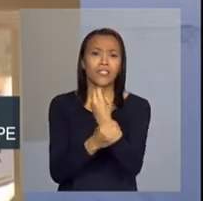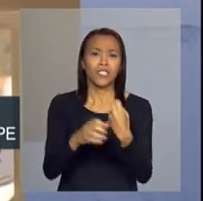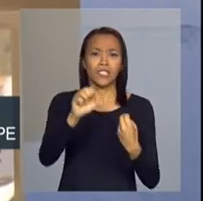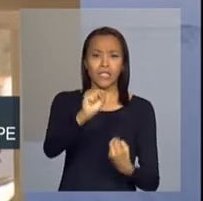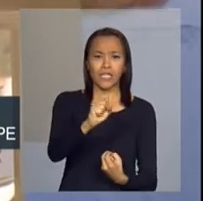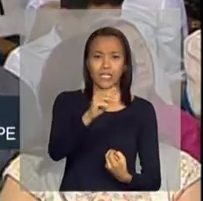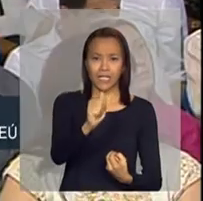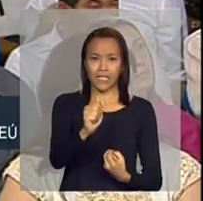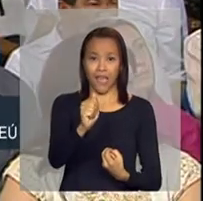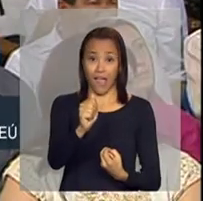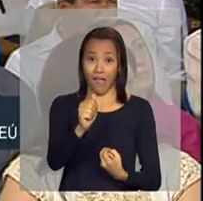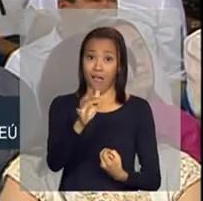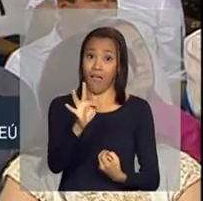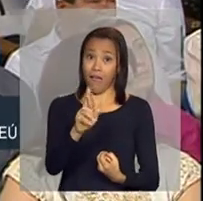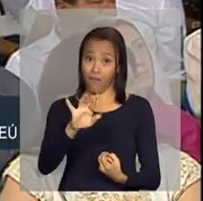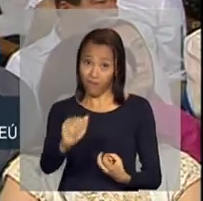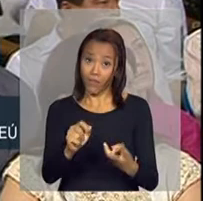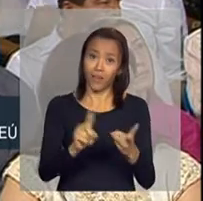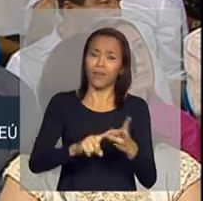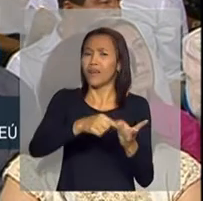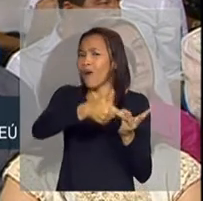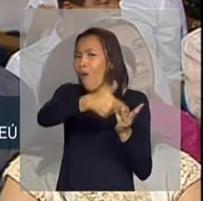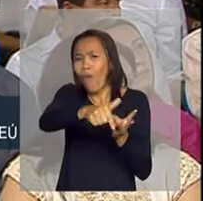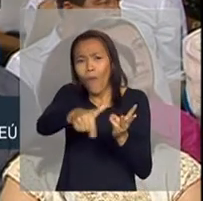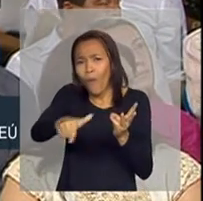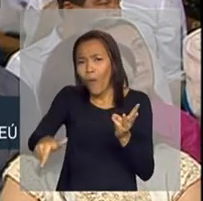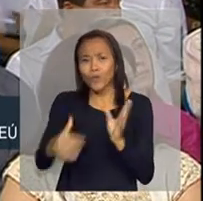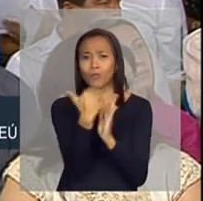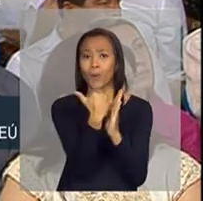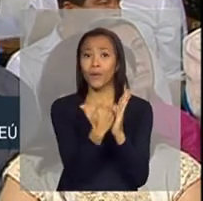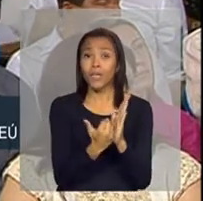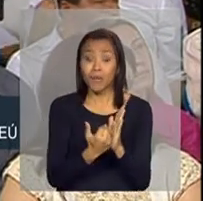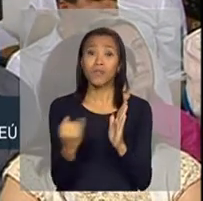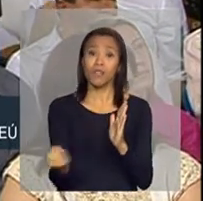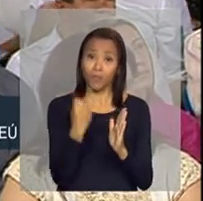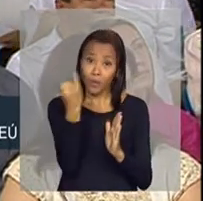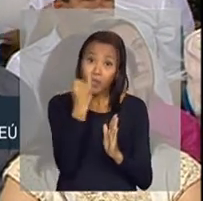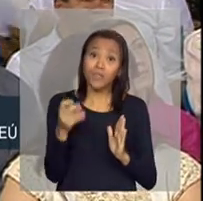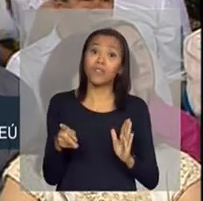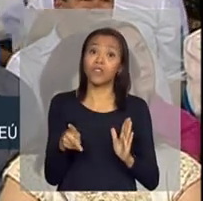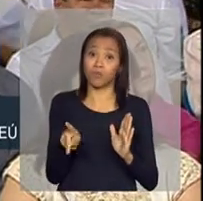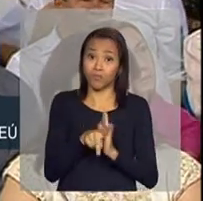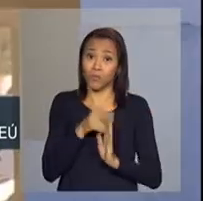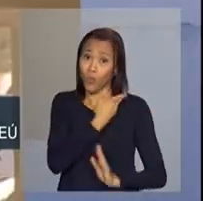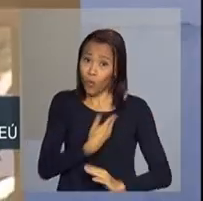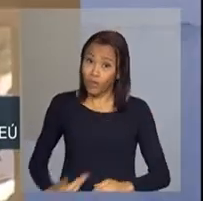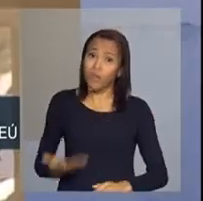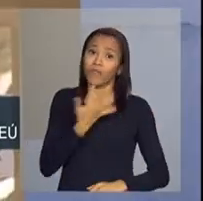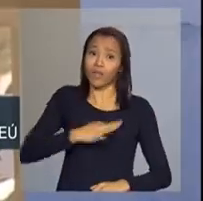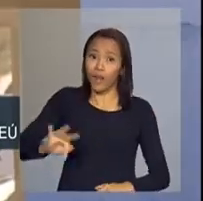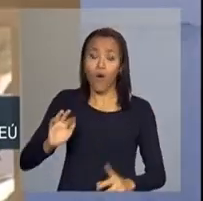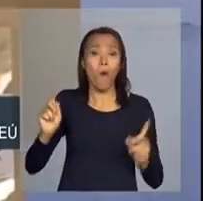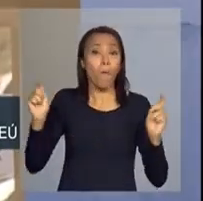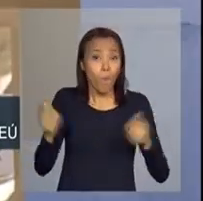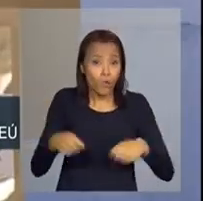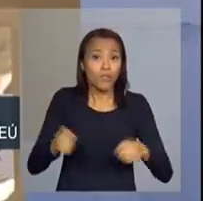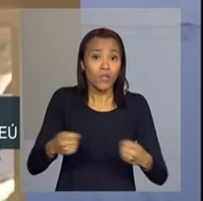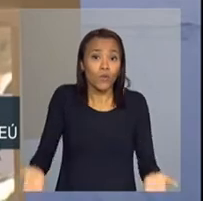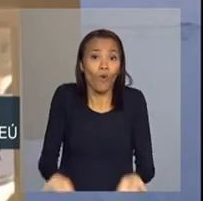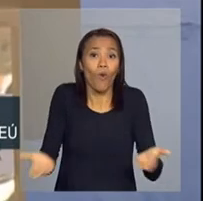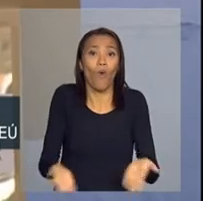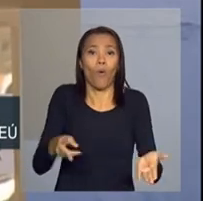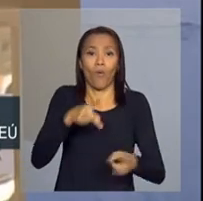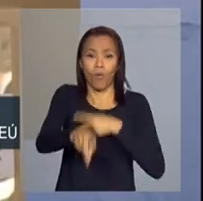Palha, governador, e tantos outros programas importantes do governo federal que fez com que o nosso povo do